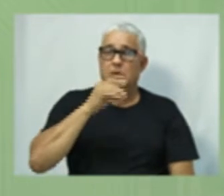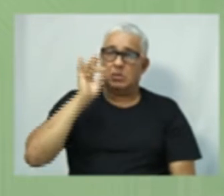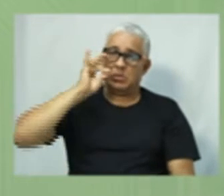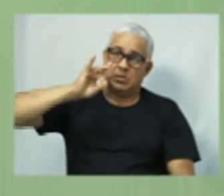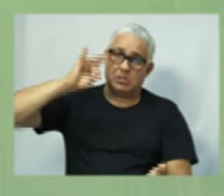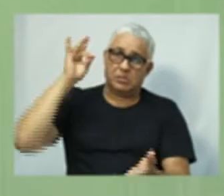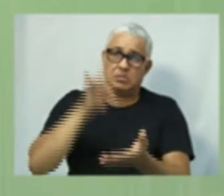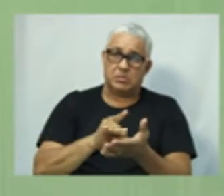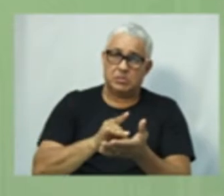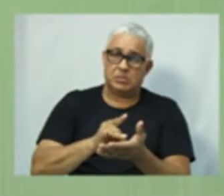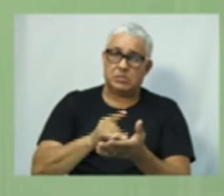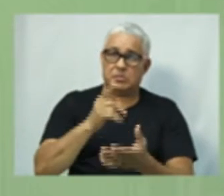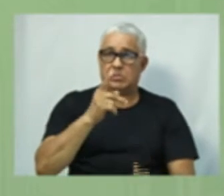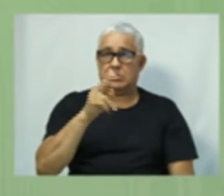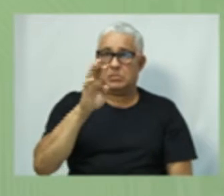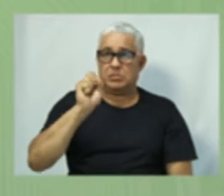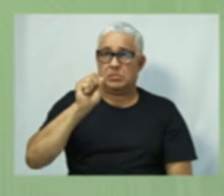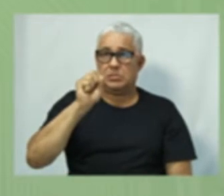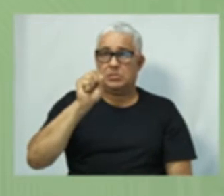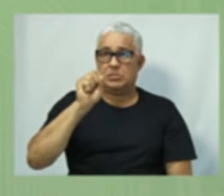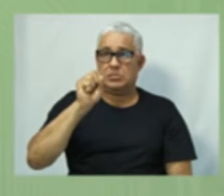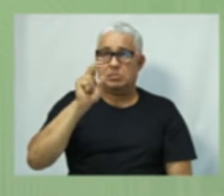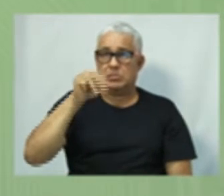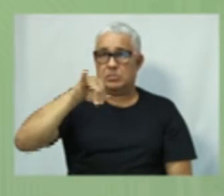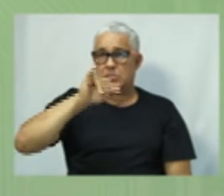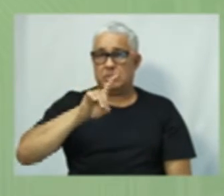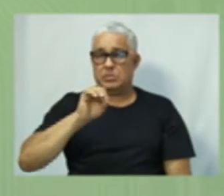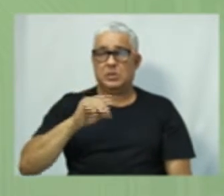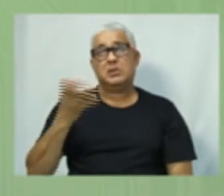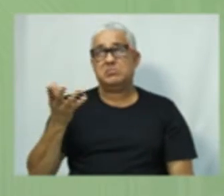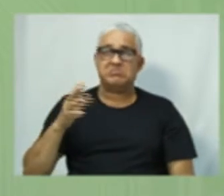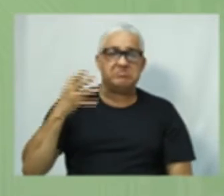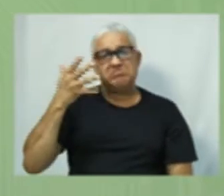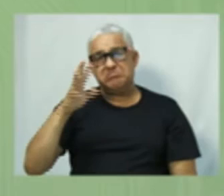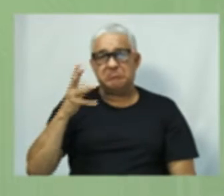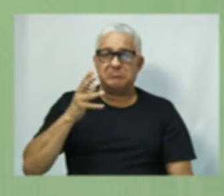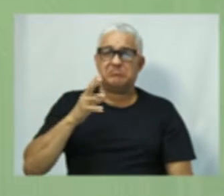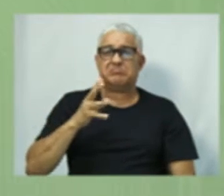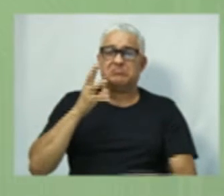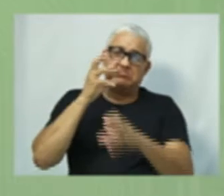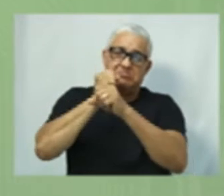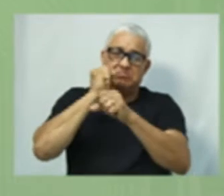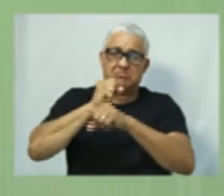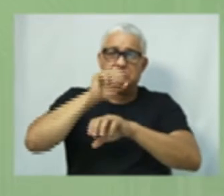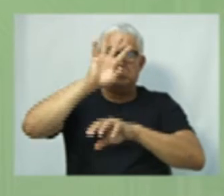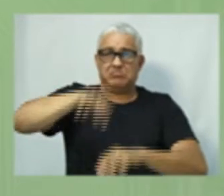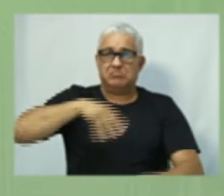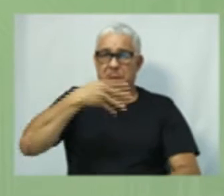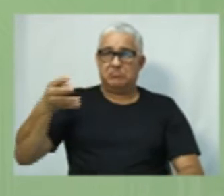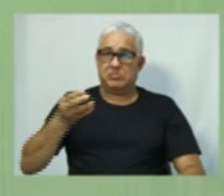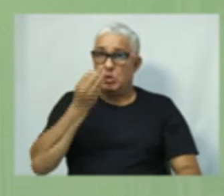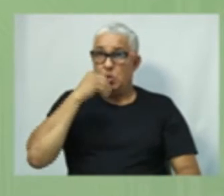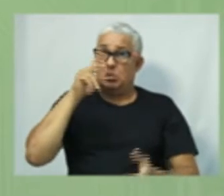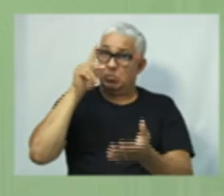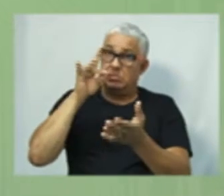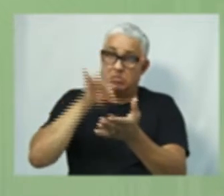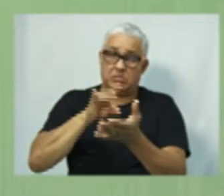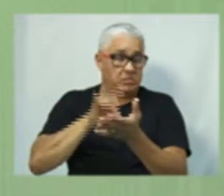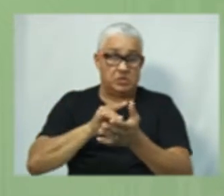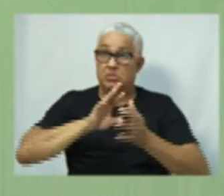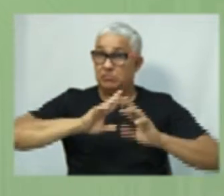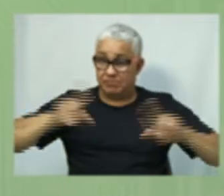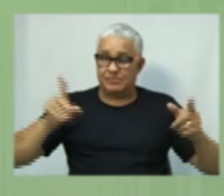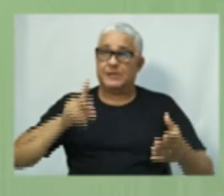lucro presumido é uma estimativa, um faturamento, baseado em uma tabela, enquanto o lucro real é o que realmente